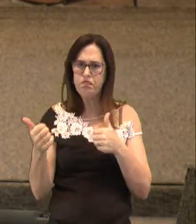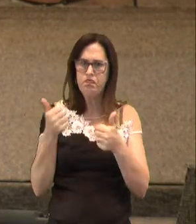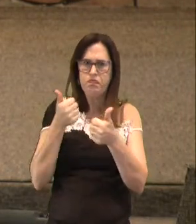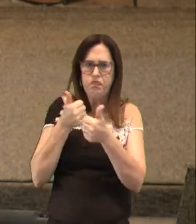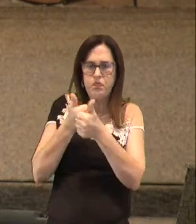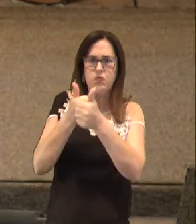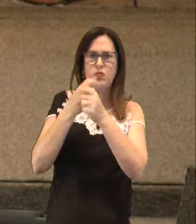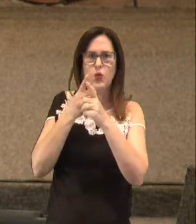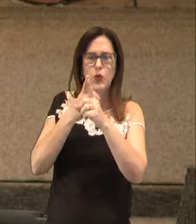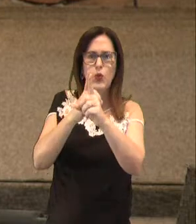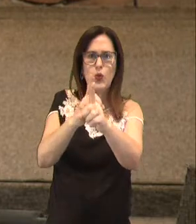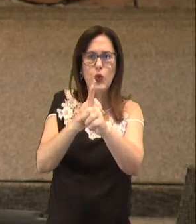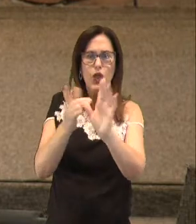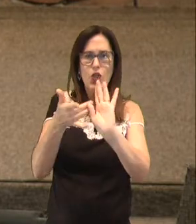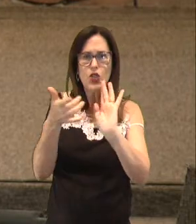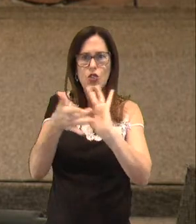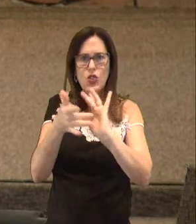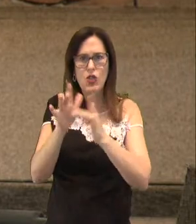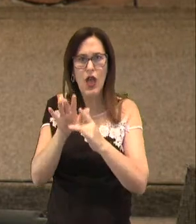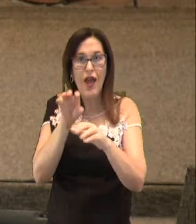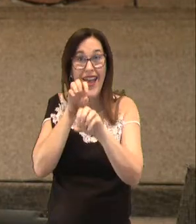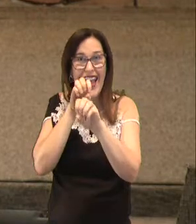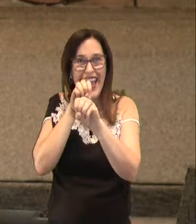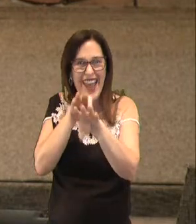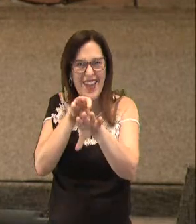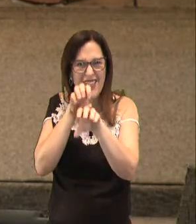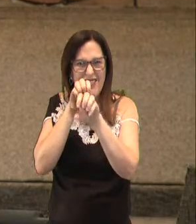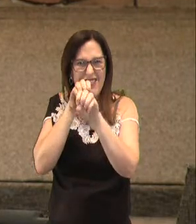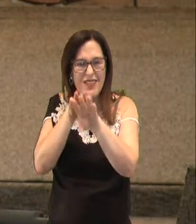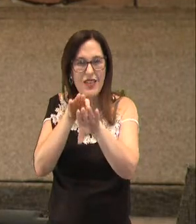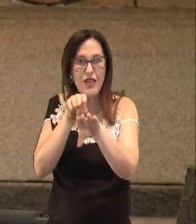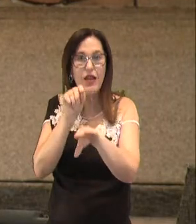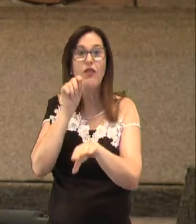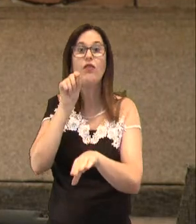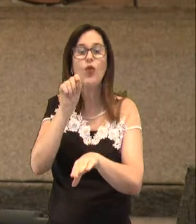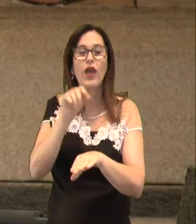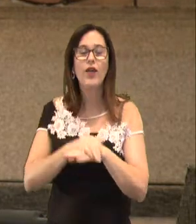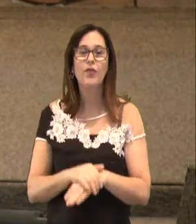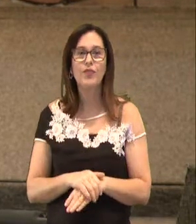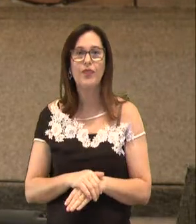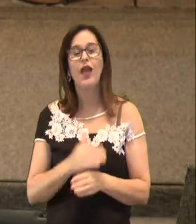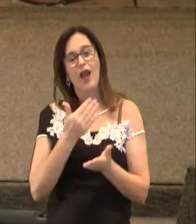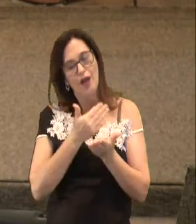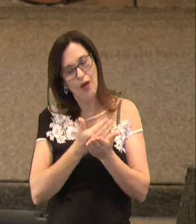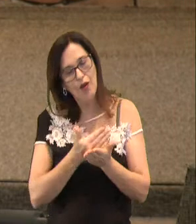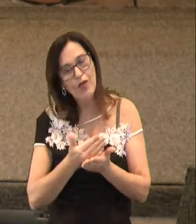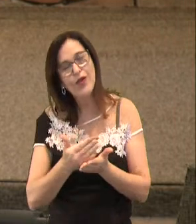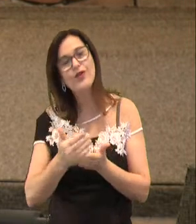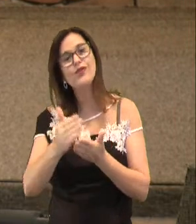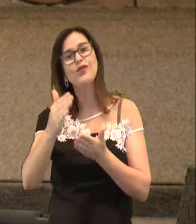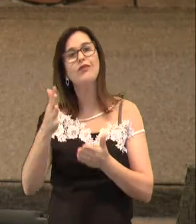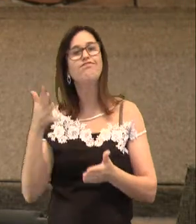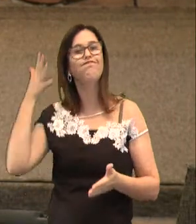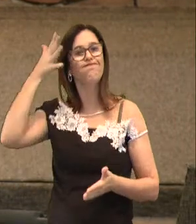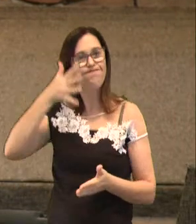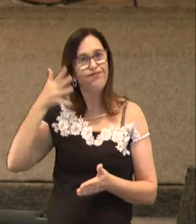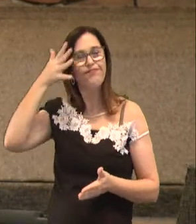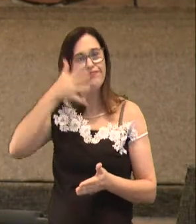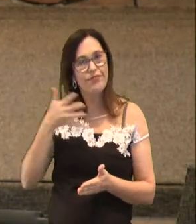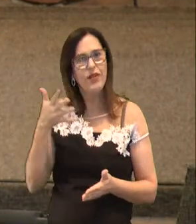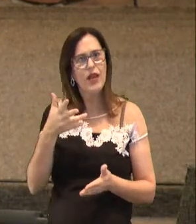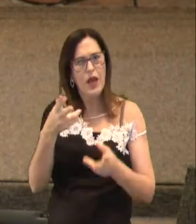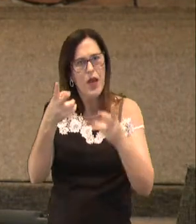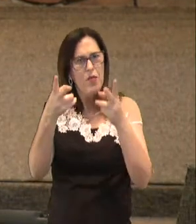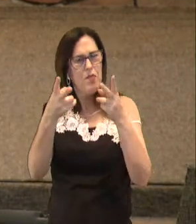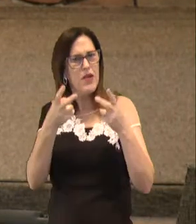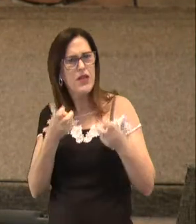seus discípulos, e ele passou a ensiná-los, dizendo, E aí vai começar então o Sermão do Monte. Percebam então